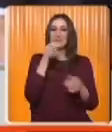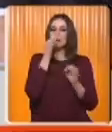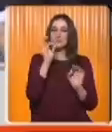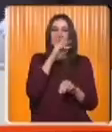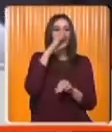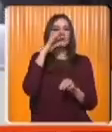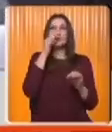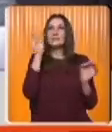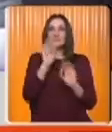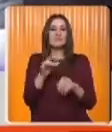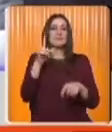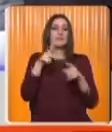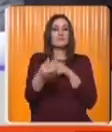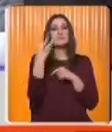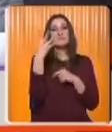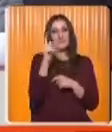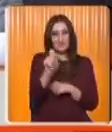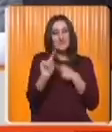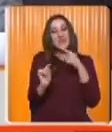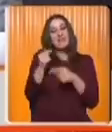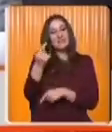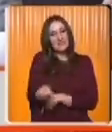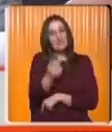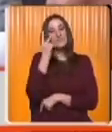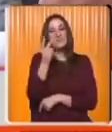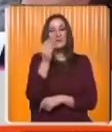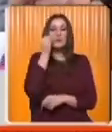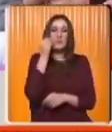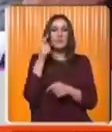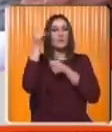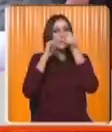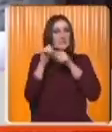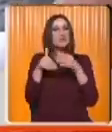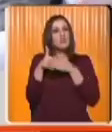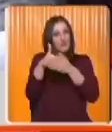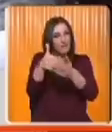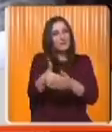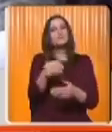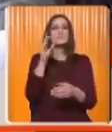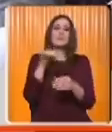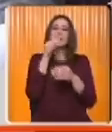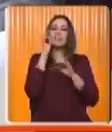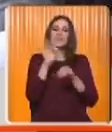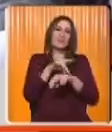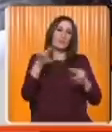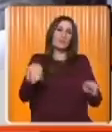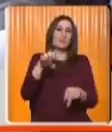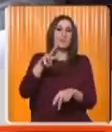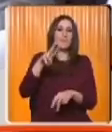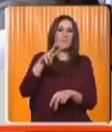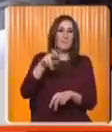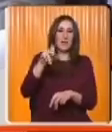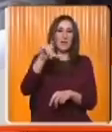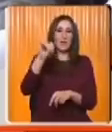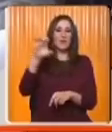Delicioso aquele cheirinho. Façamos aqui uma pausa de 4 minutos, logo a seguir vamos ver então como decorreu a cirurgia da Carla na fantástica Malo